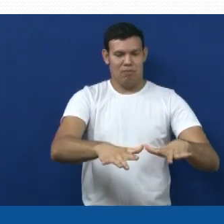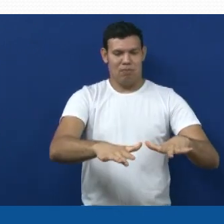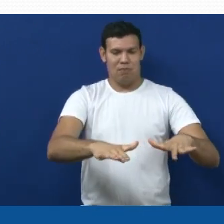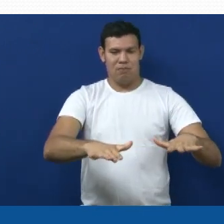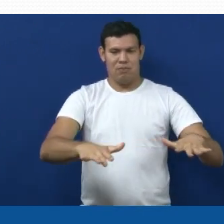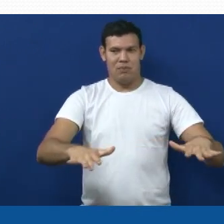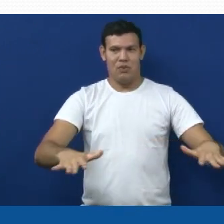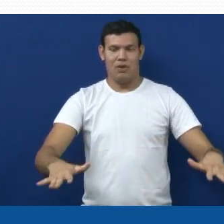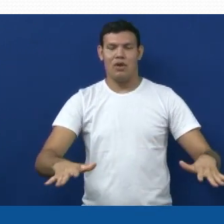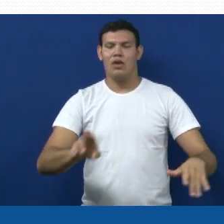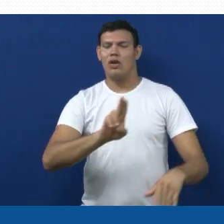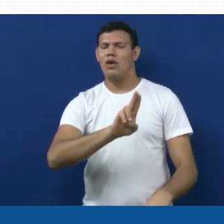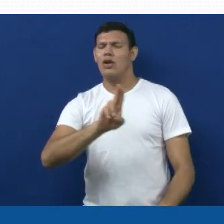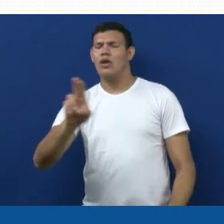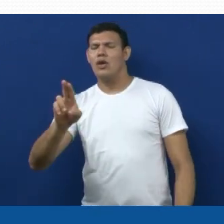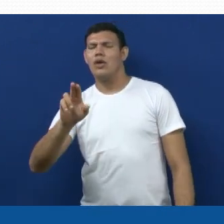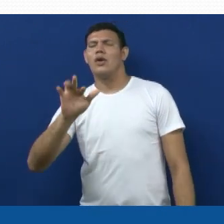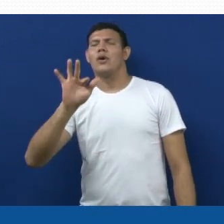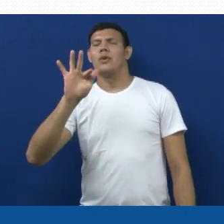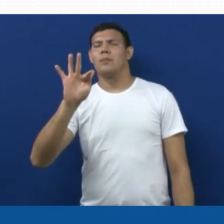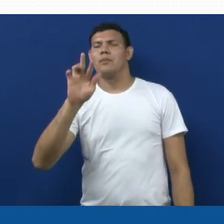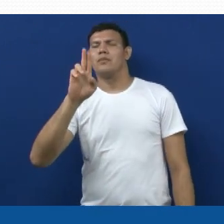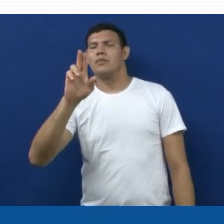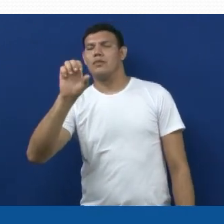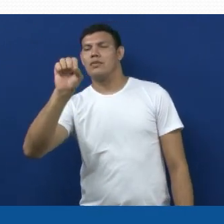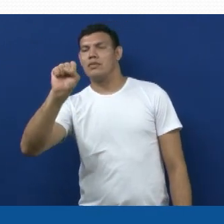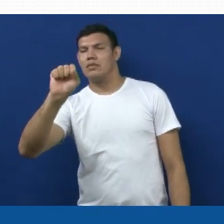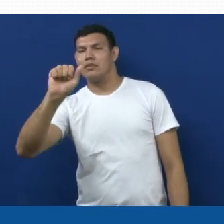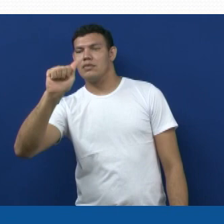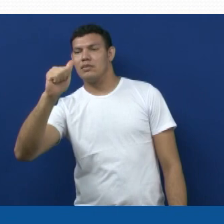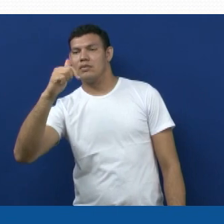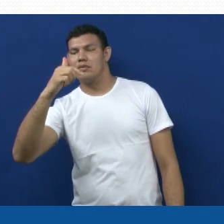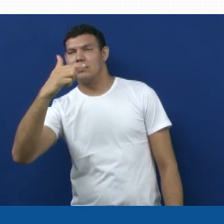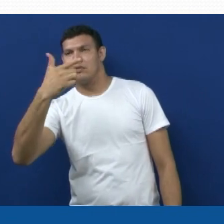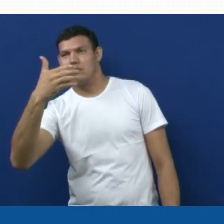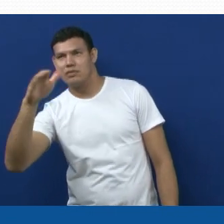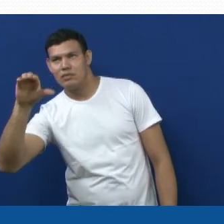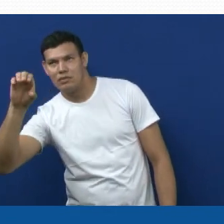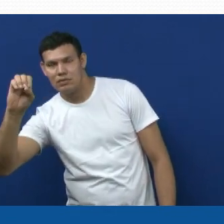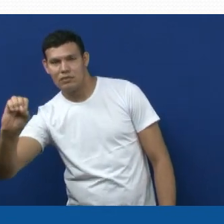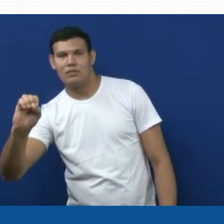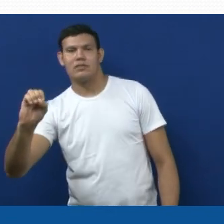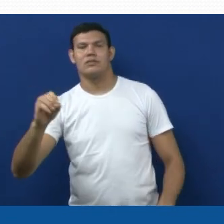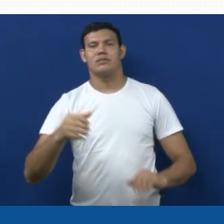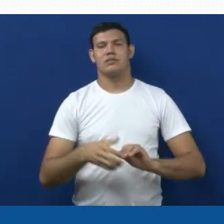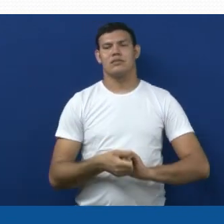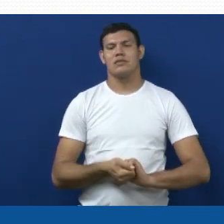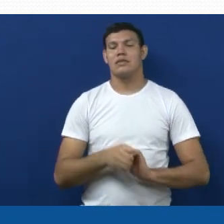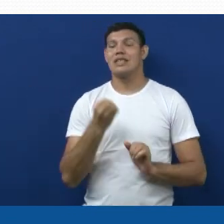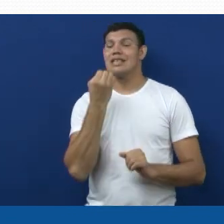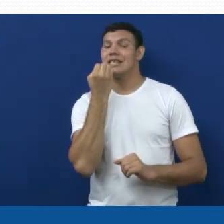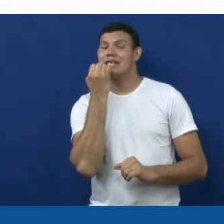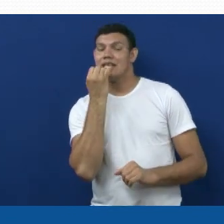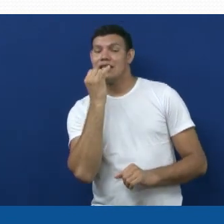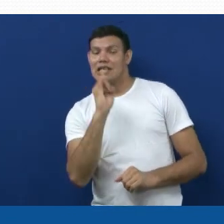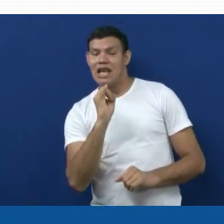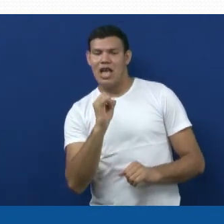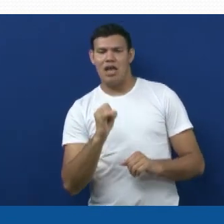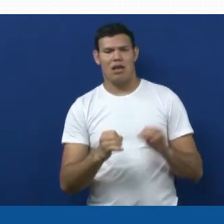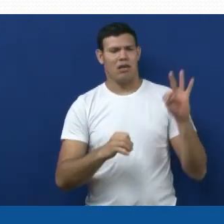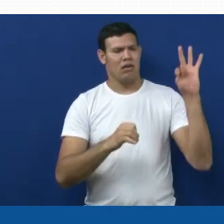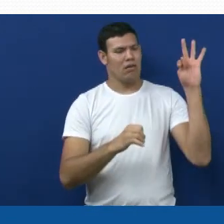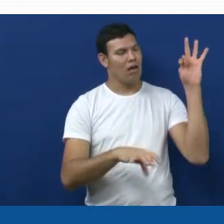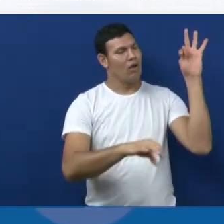nome é fusão. O gelo que derrete, fusão. E se esse líquido continuar aumentando a temperatura, o que